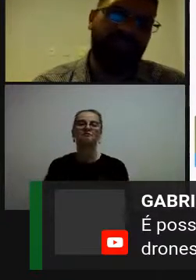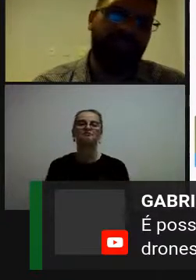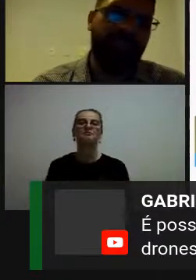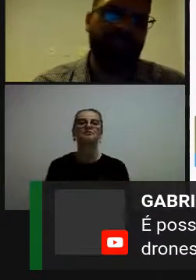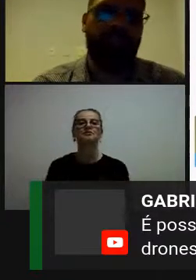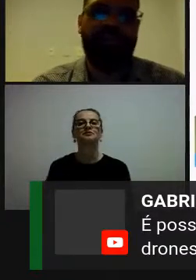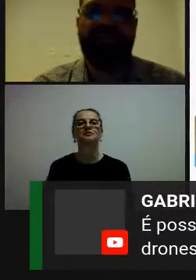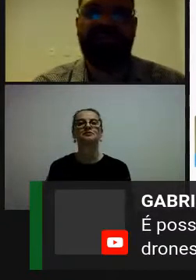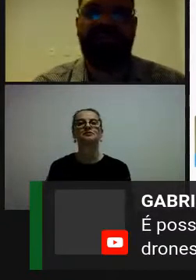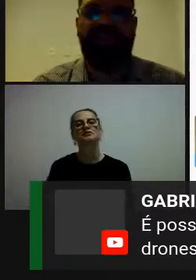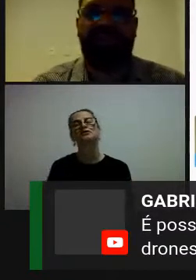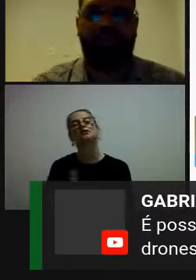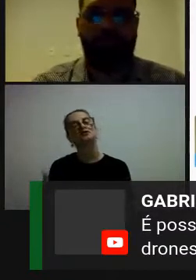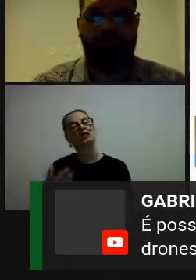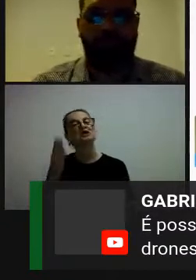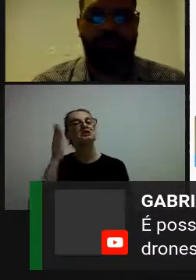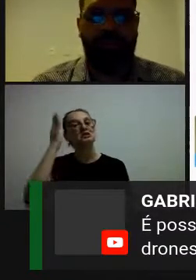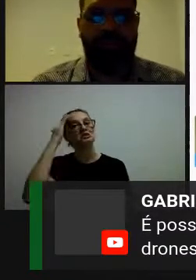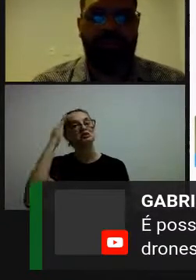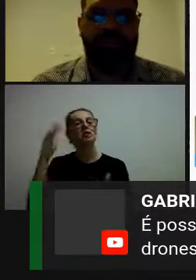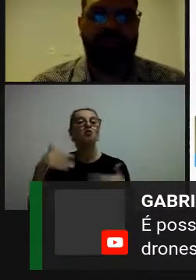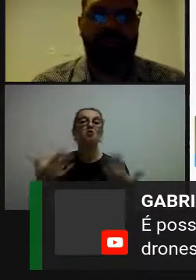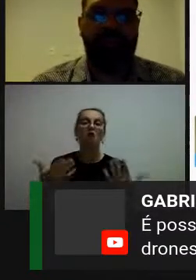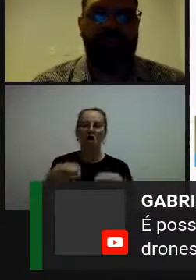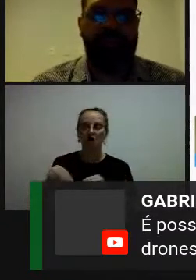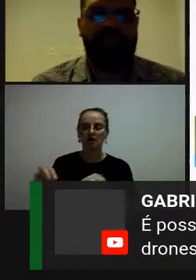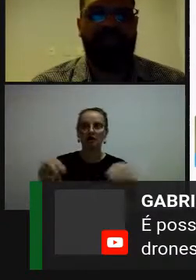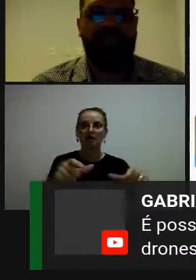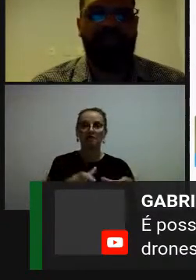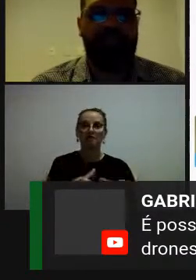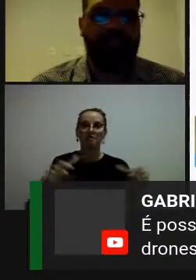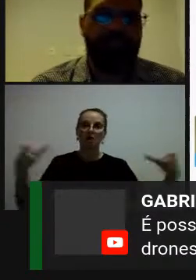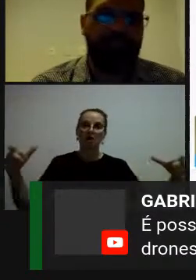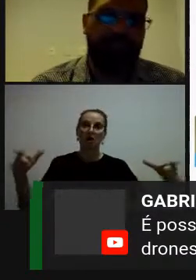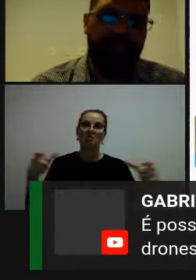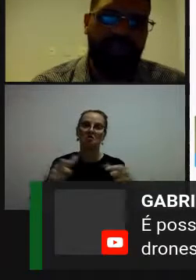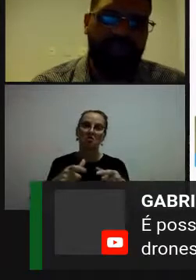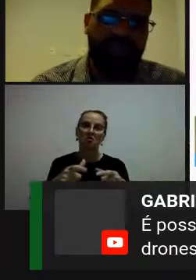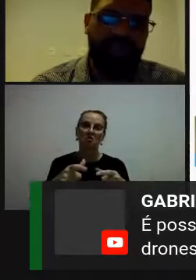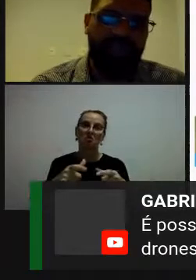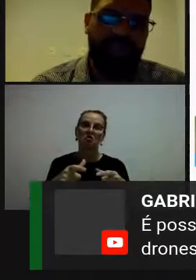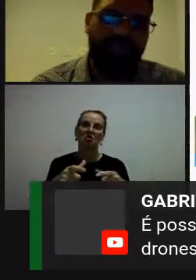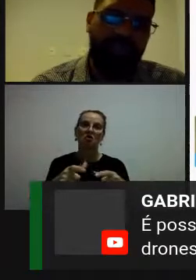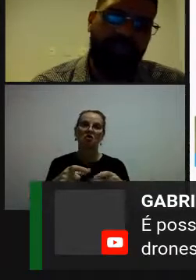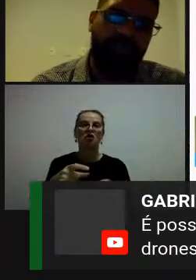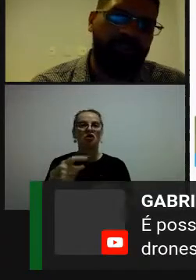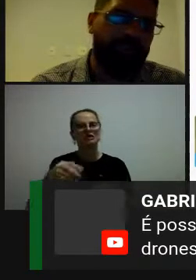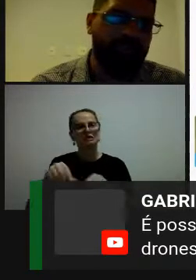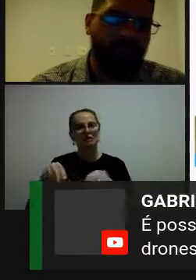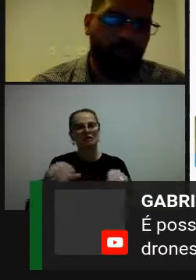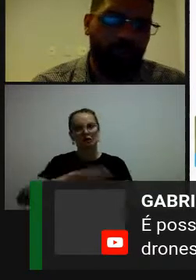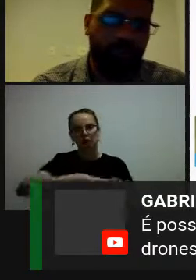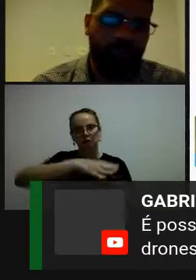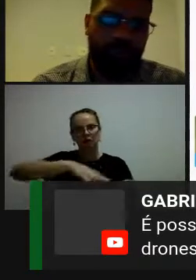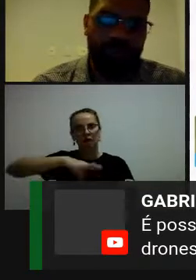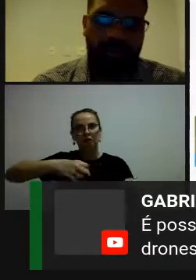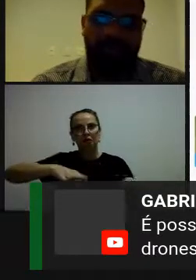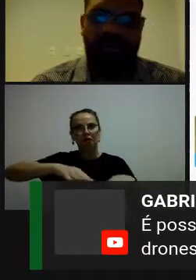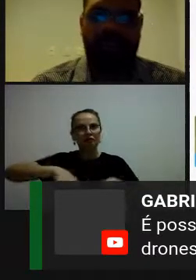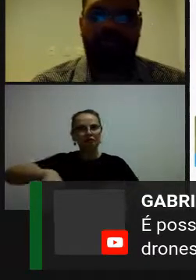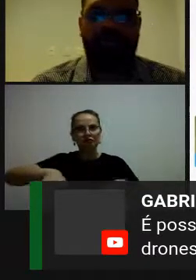o terreno está mais ou menos acidentado, você consegue fazer alguns cruzamentos de dados e determinar o tipo de